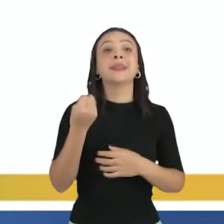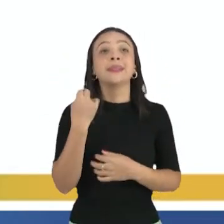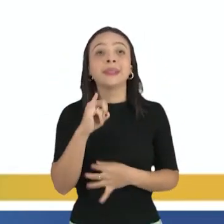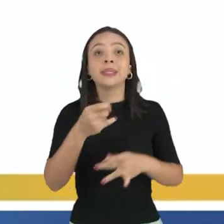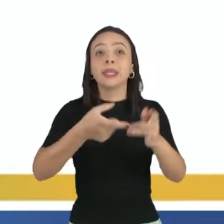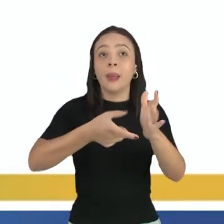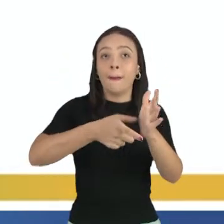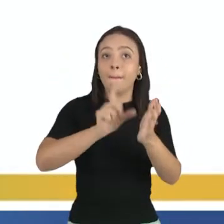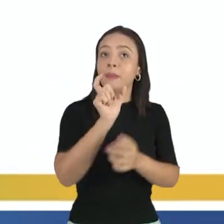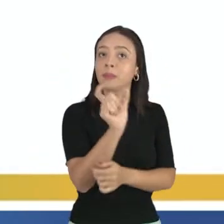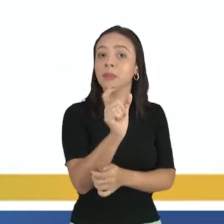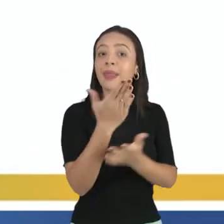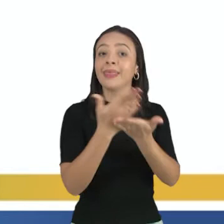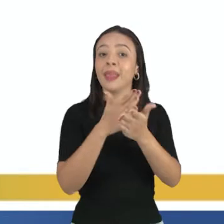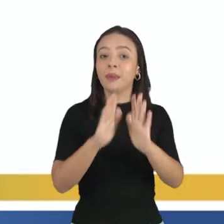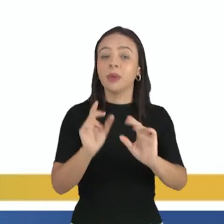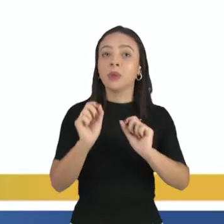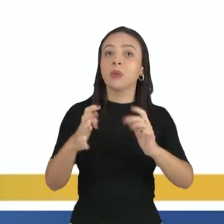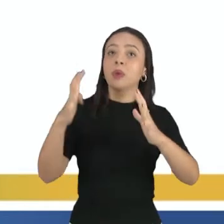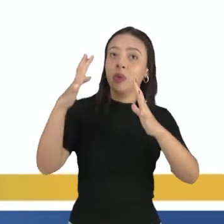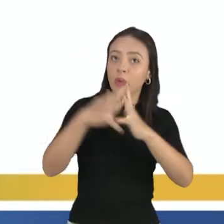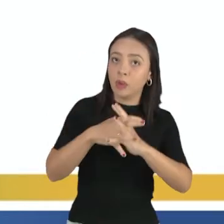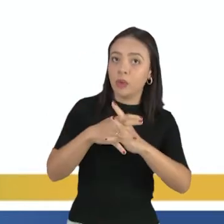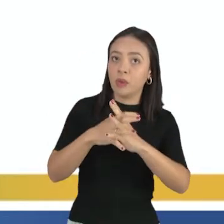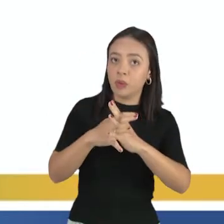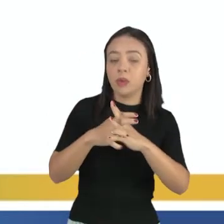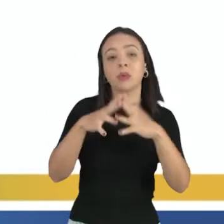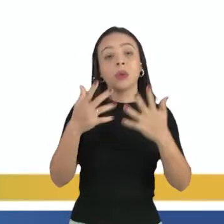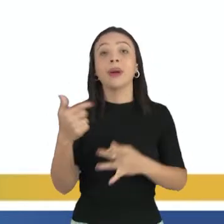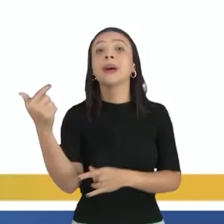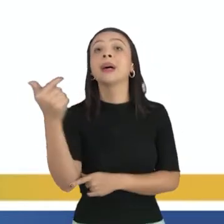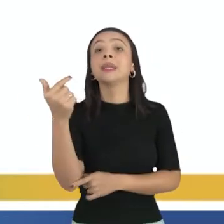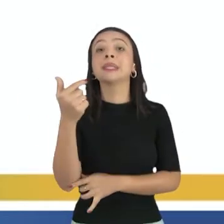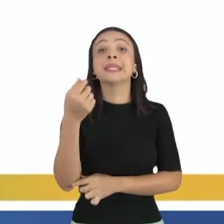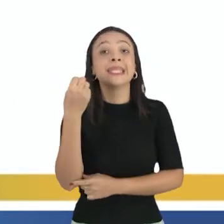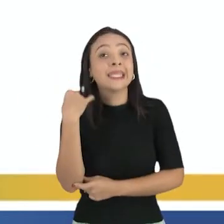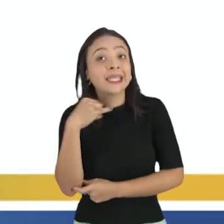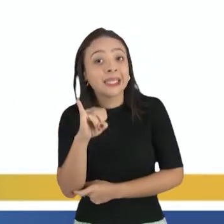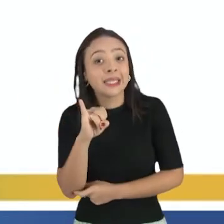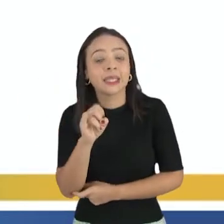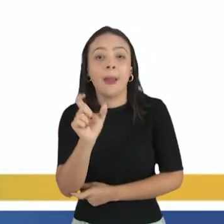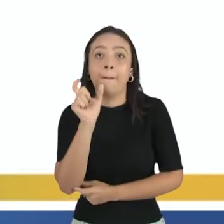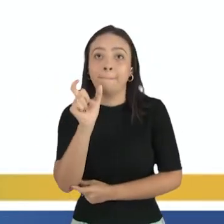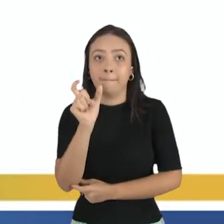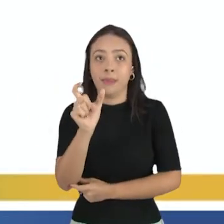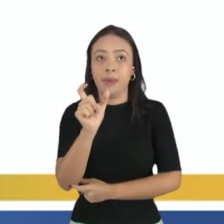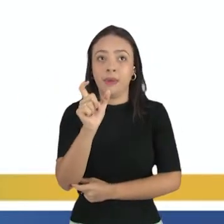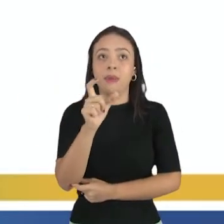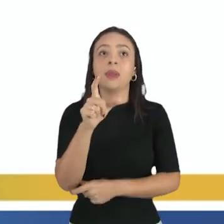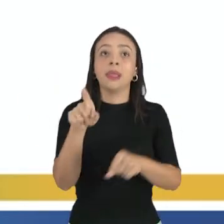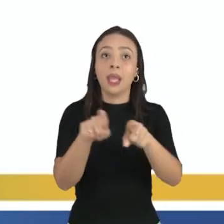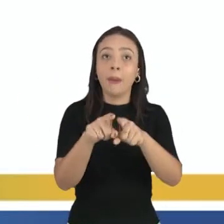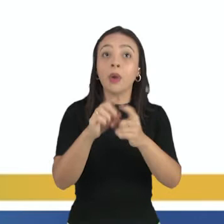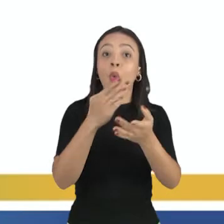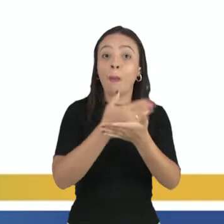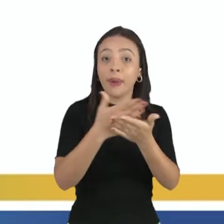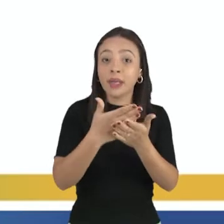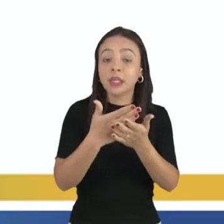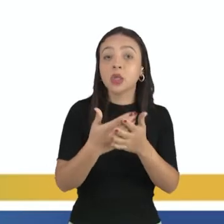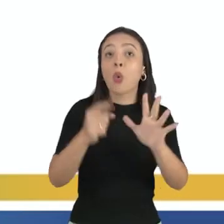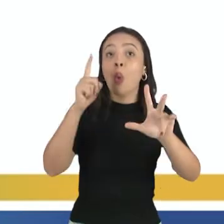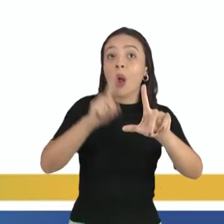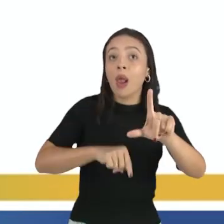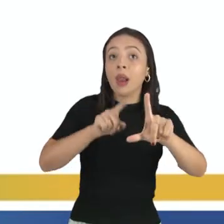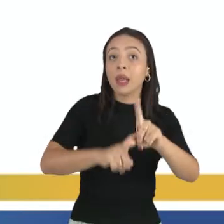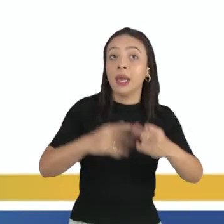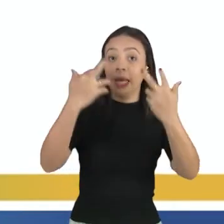Quando o prefixo termina com consoante, se a segunda palavra ou elemento começa com a mesma